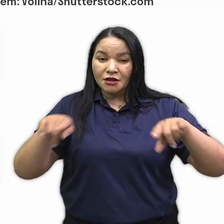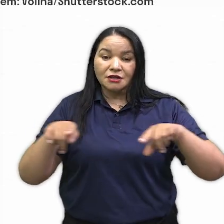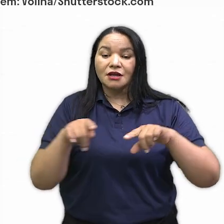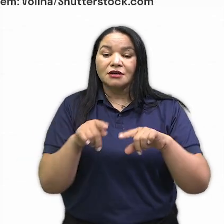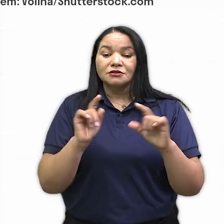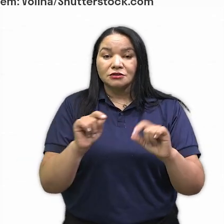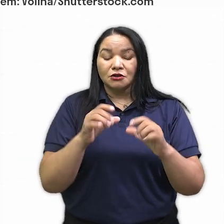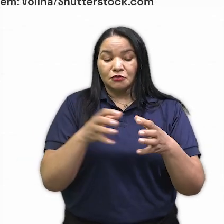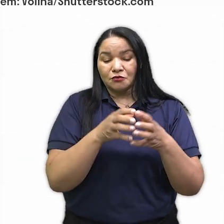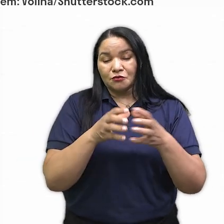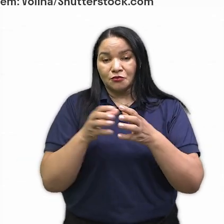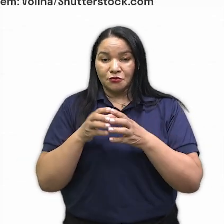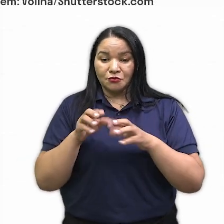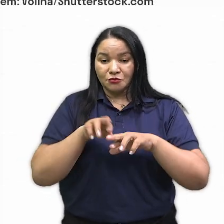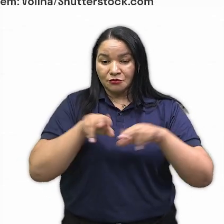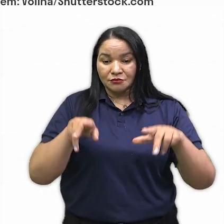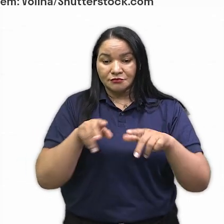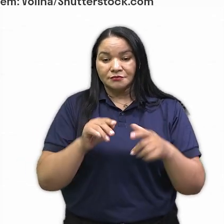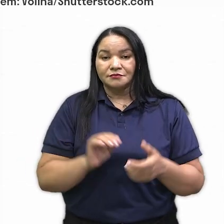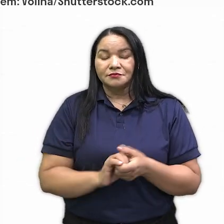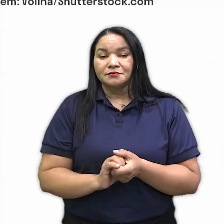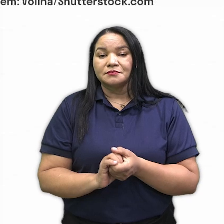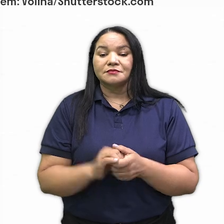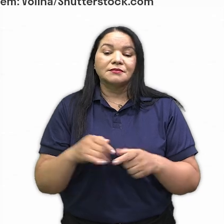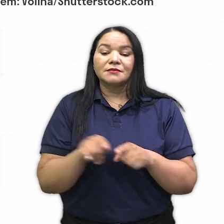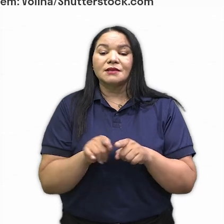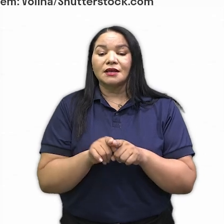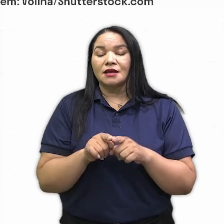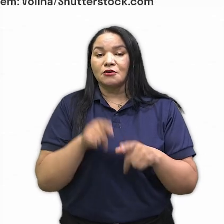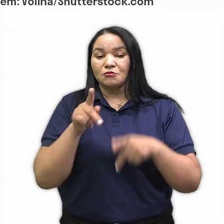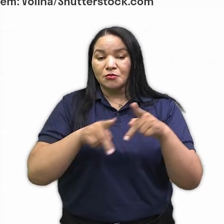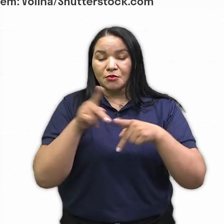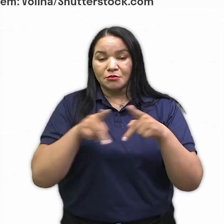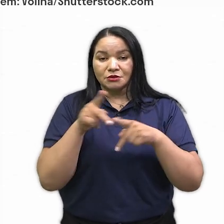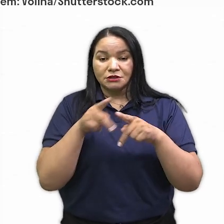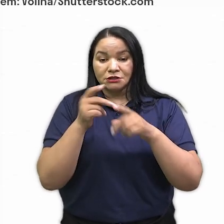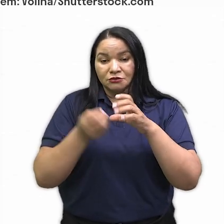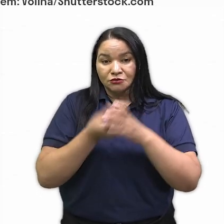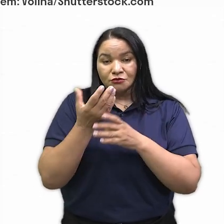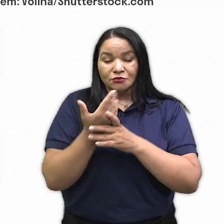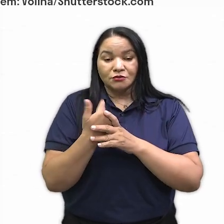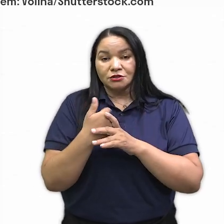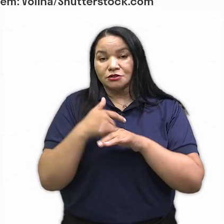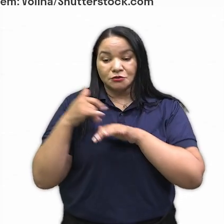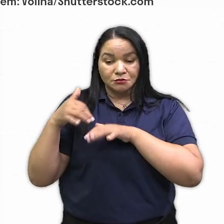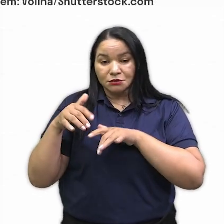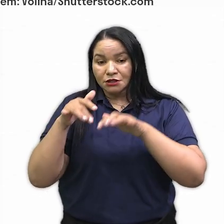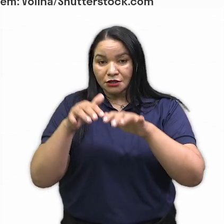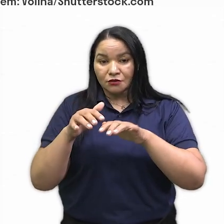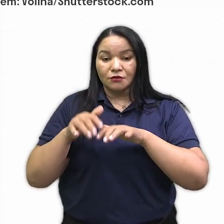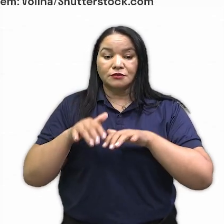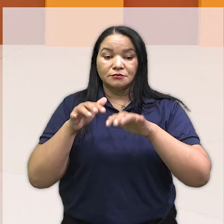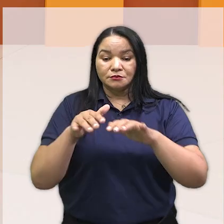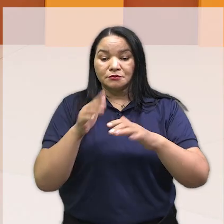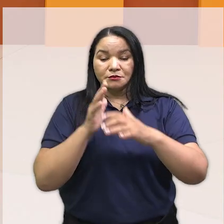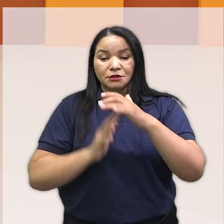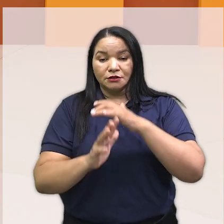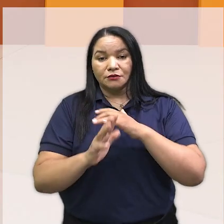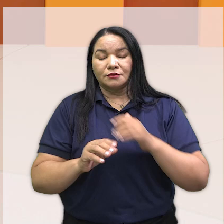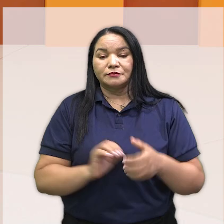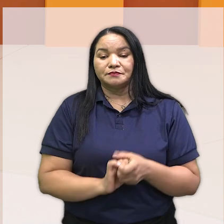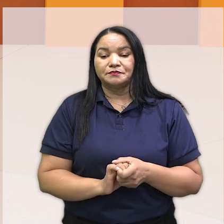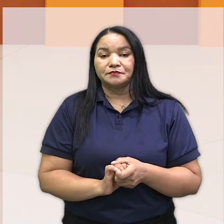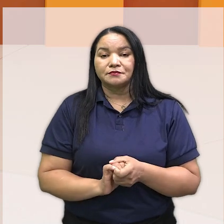grupos étnicos autoctones, bem como populações de origens migratórias. Então, nós iremos estudar